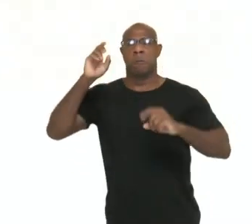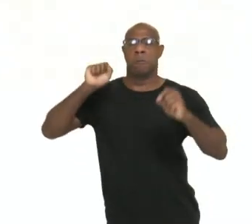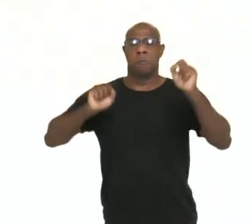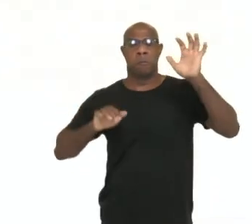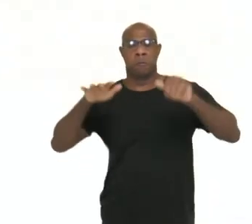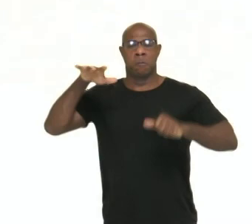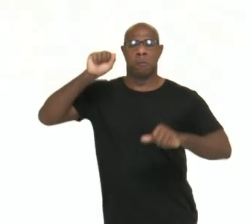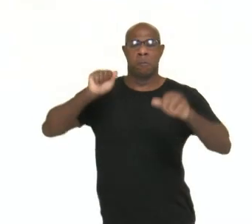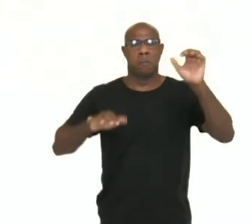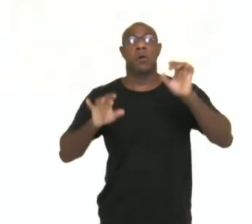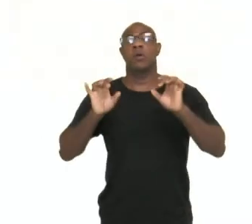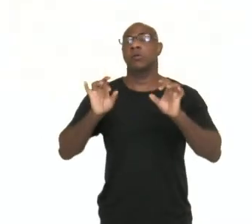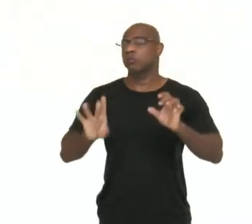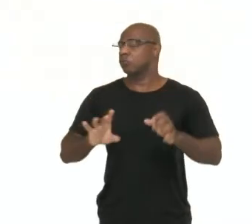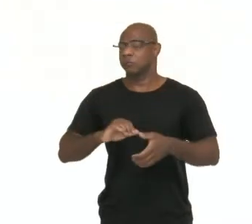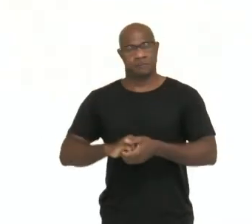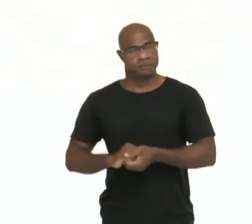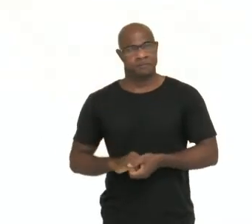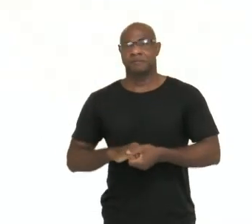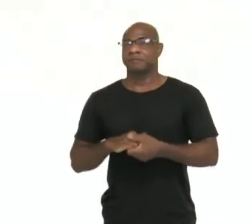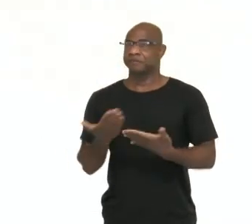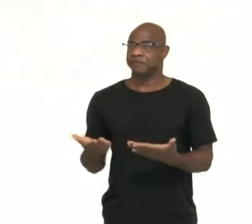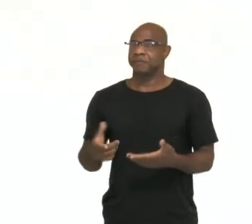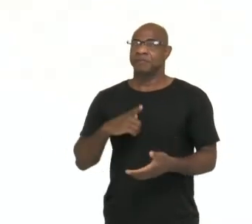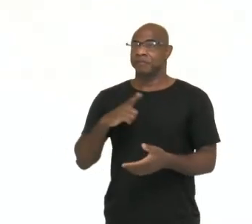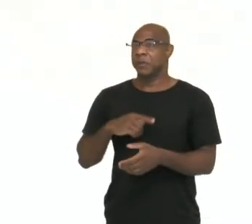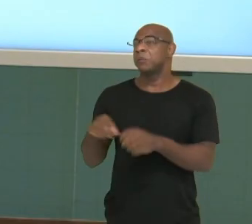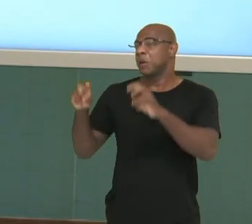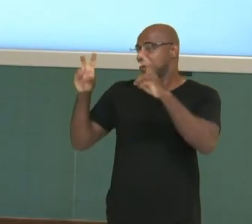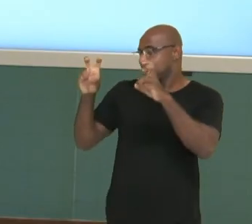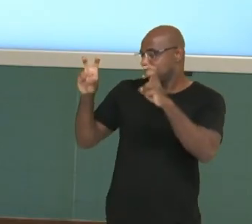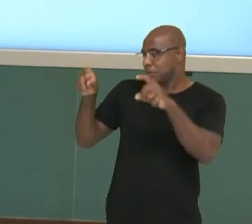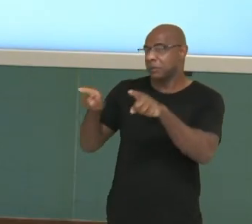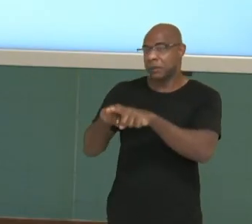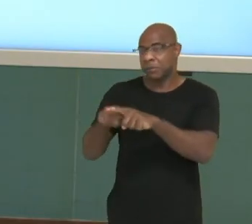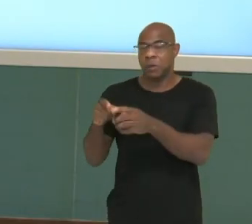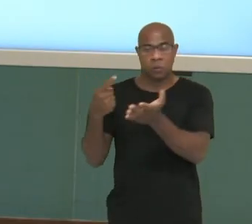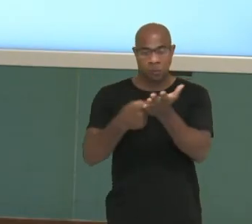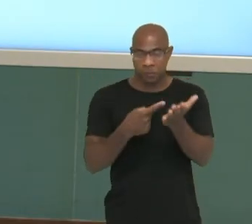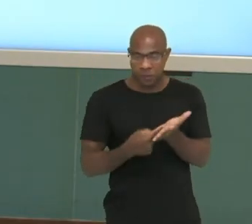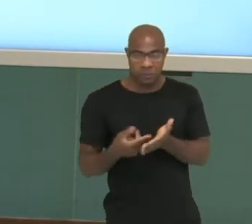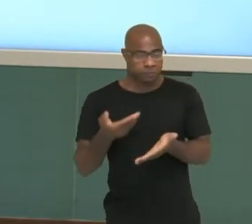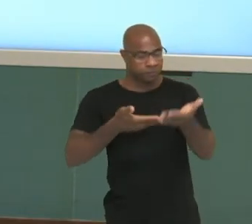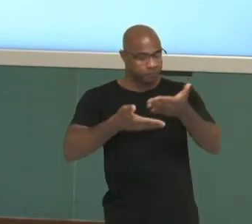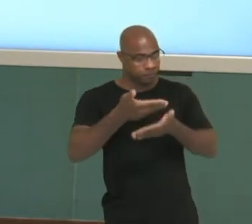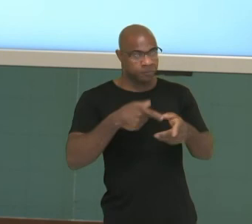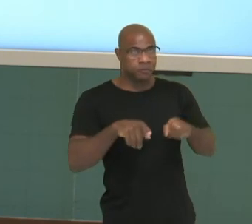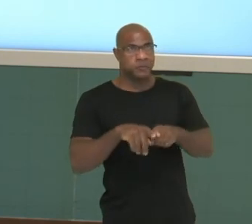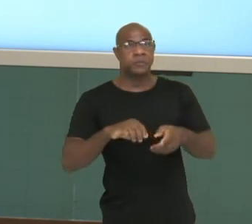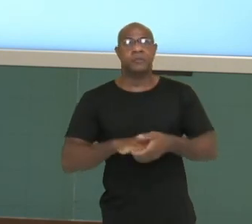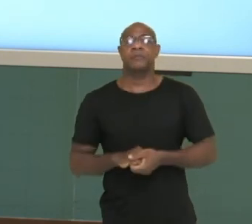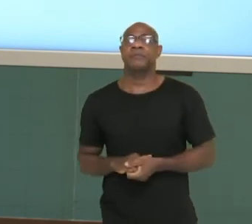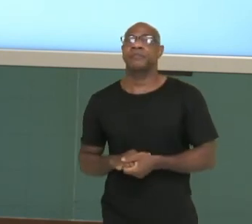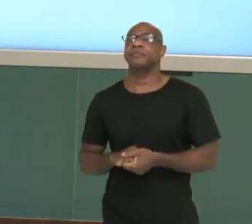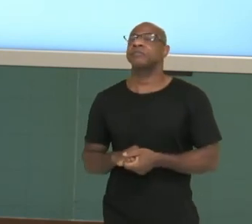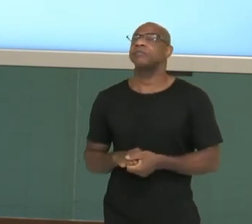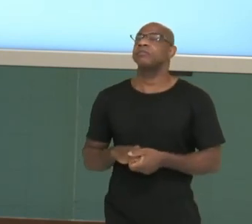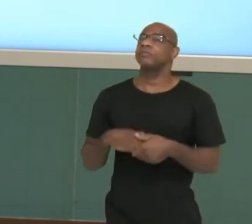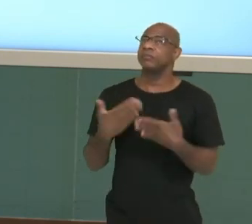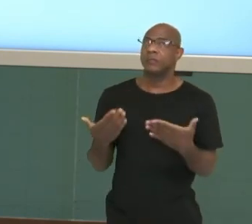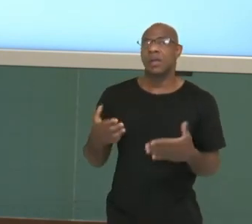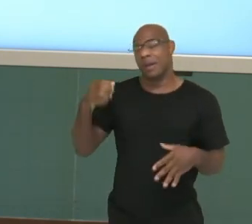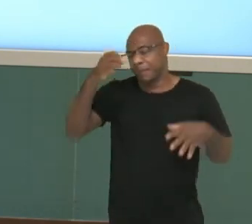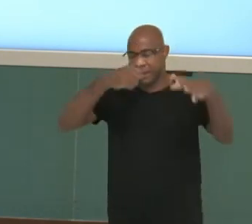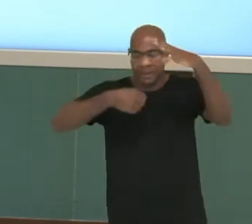relativa a um assunto pré-determinado com os demais participantes. Então, o que nós aprendemos?